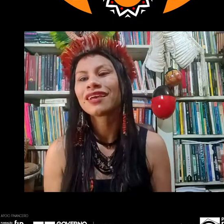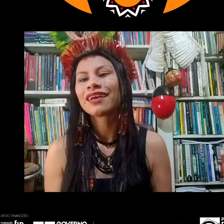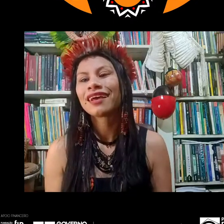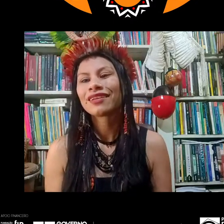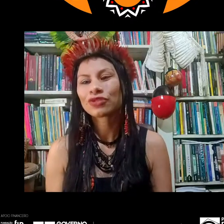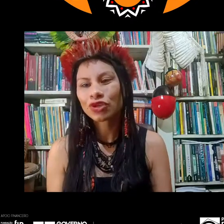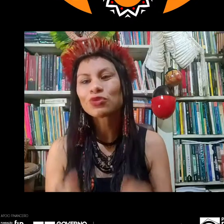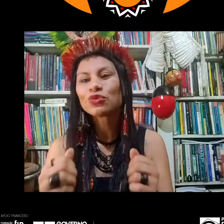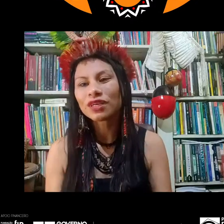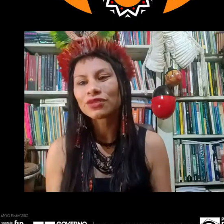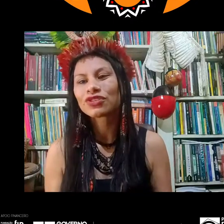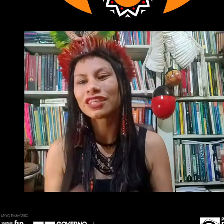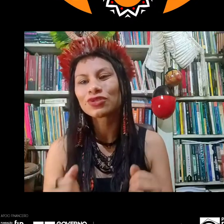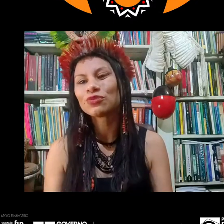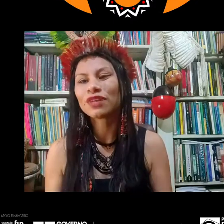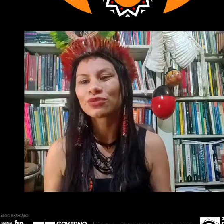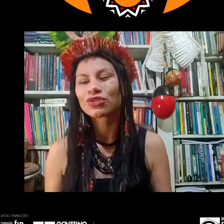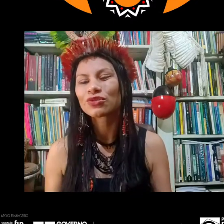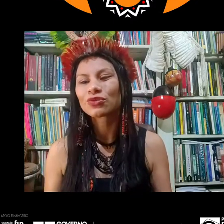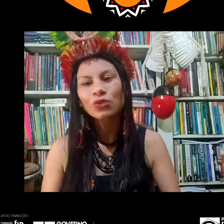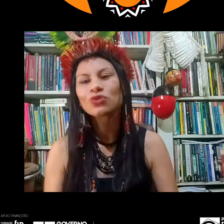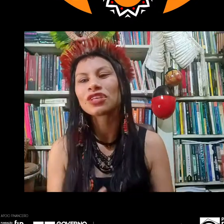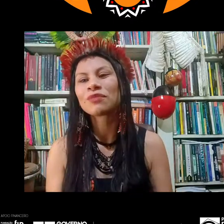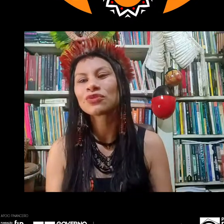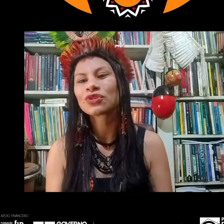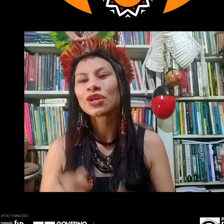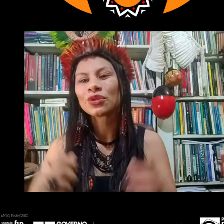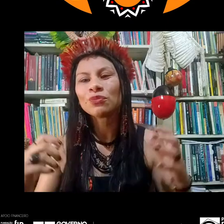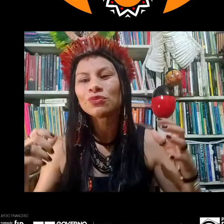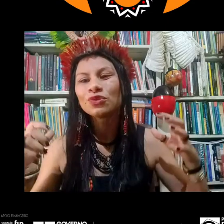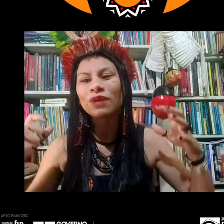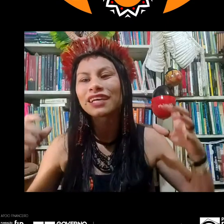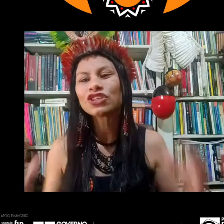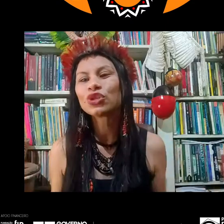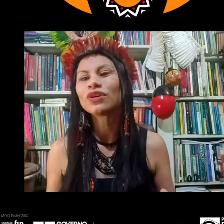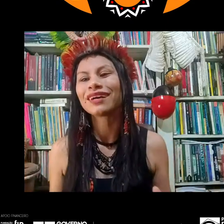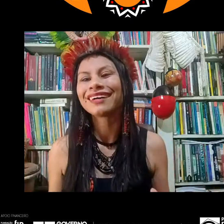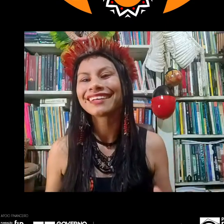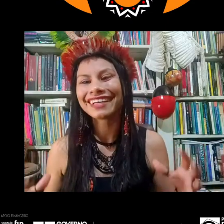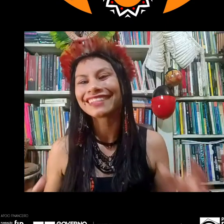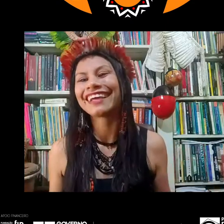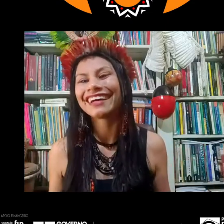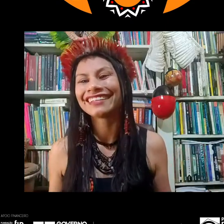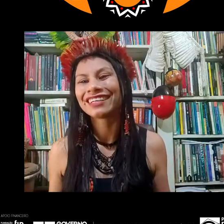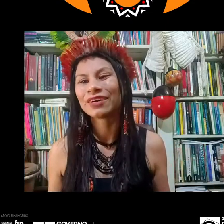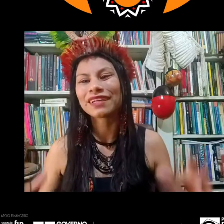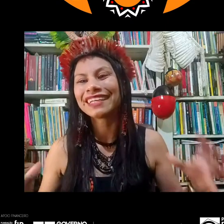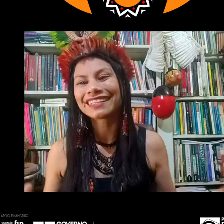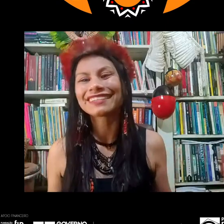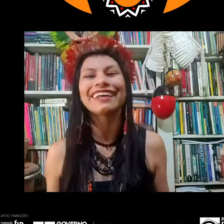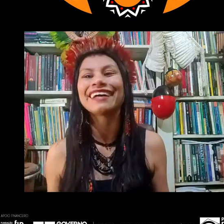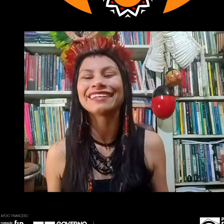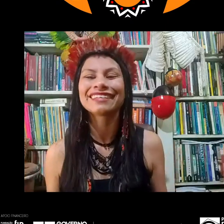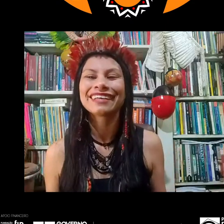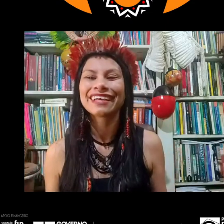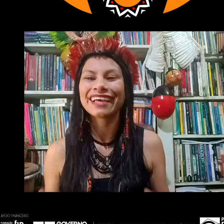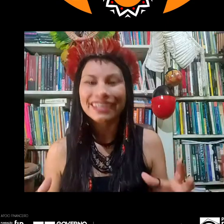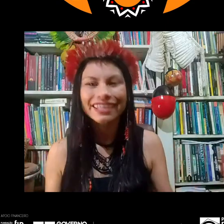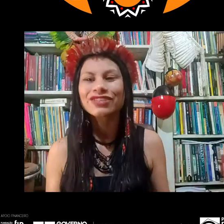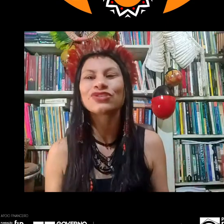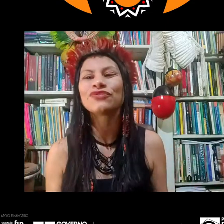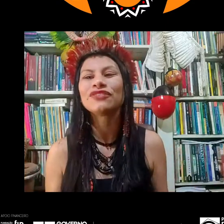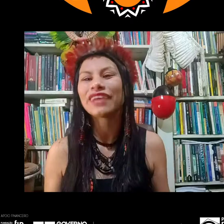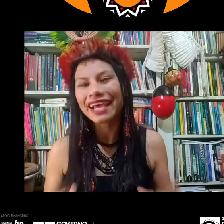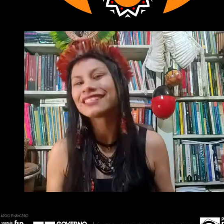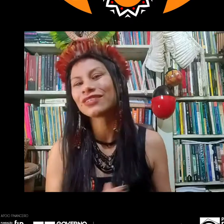irmãos. Nós somos humanos, seres humanos, todos irmãos, numa grande Uca, que é a Terra, planeta Terra. É